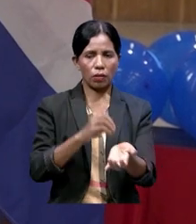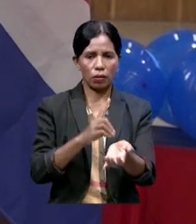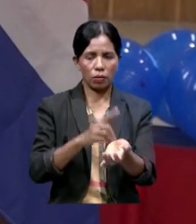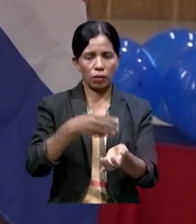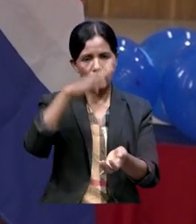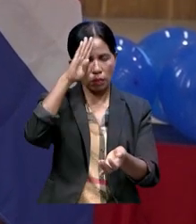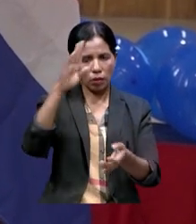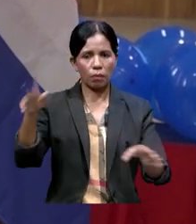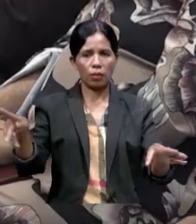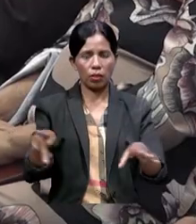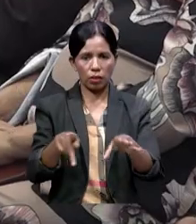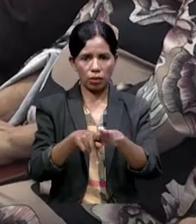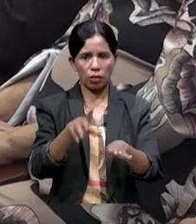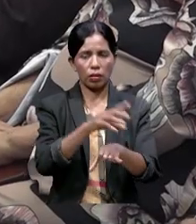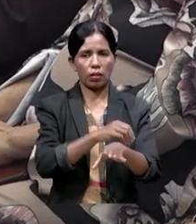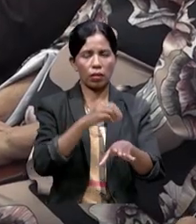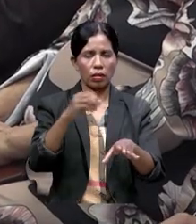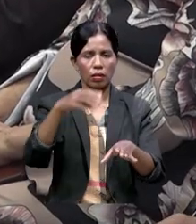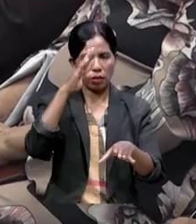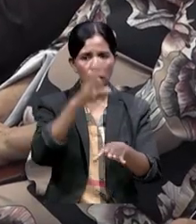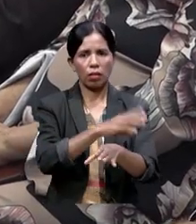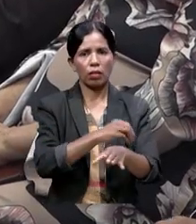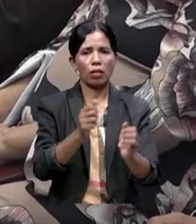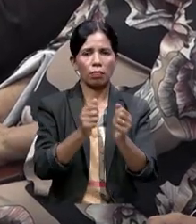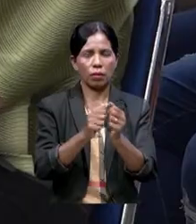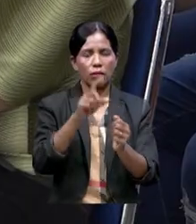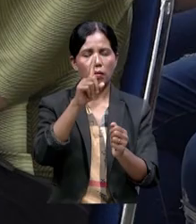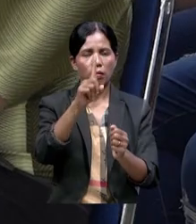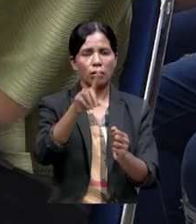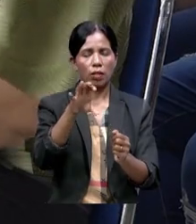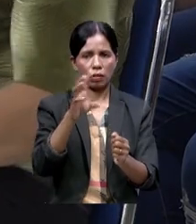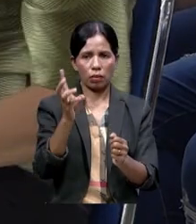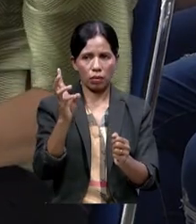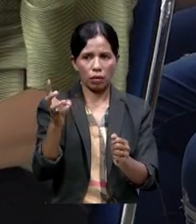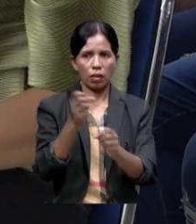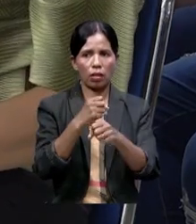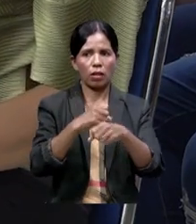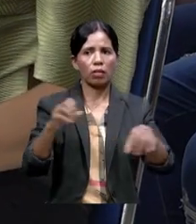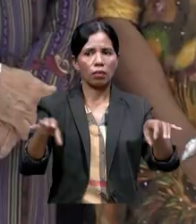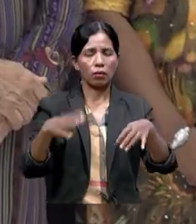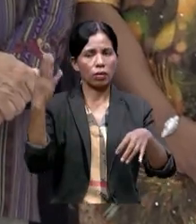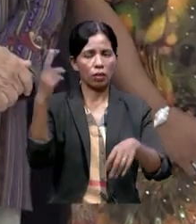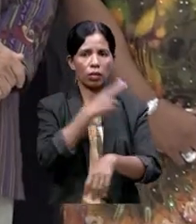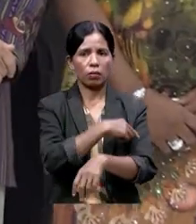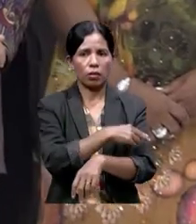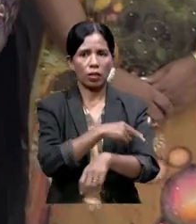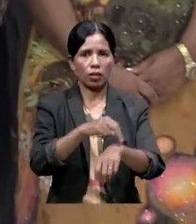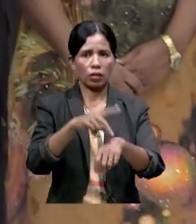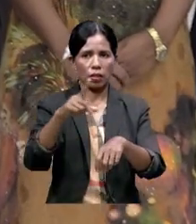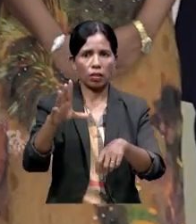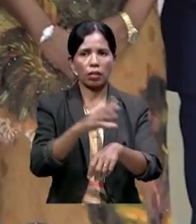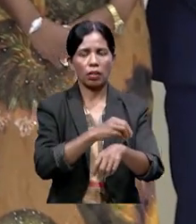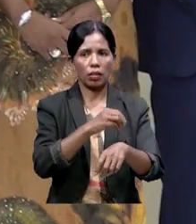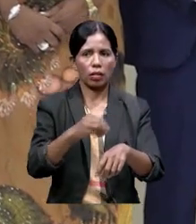hola parte iha brigada médica cubana kuaze atu sira nenulu nebe halao kunar iha hospital nasional referral no